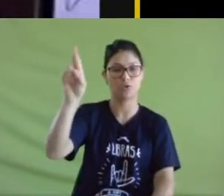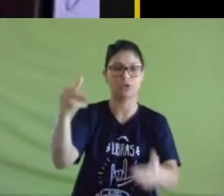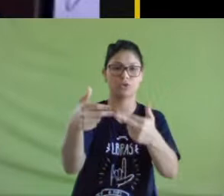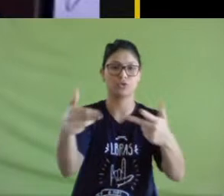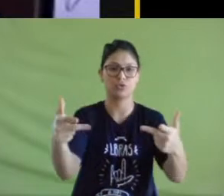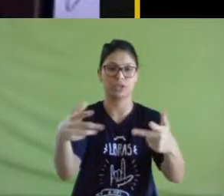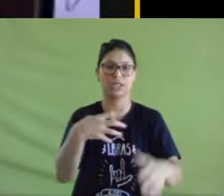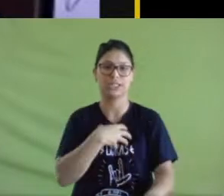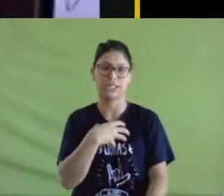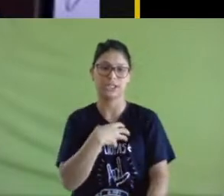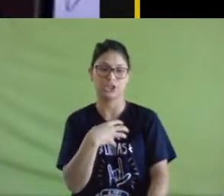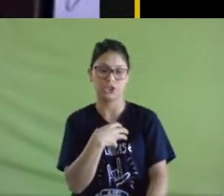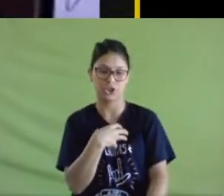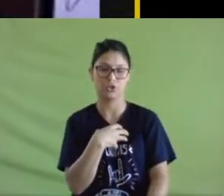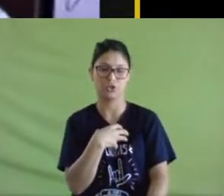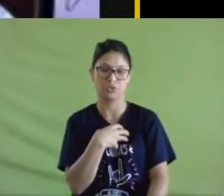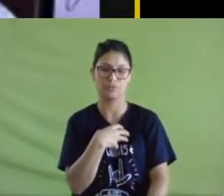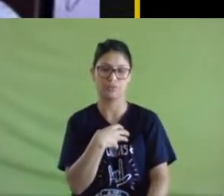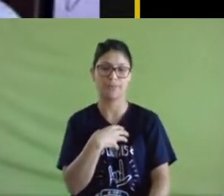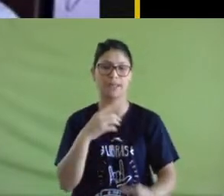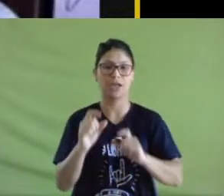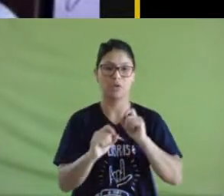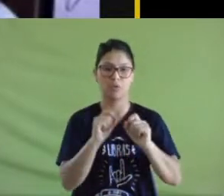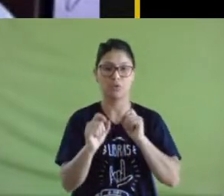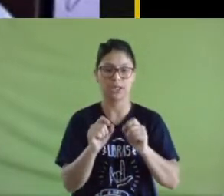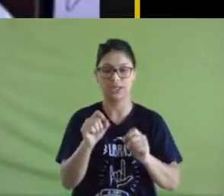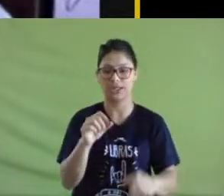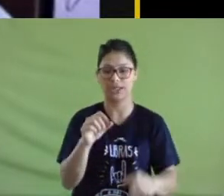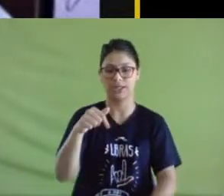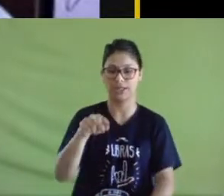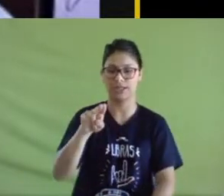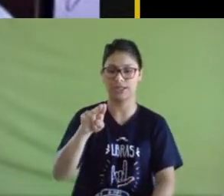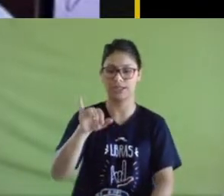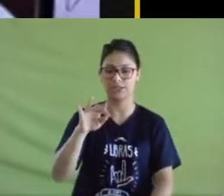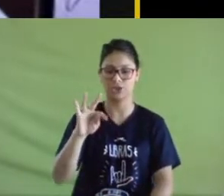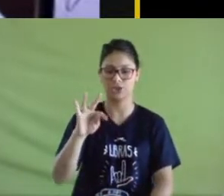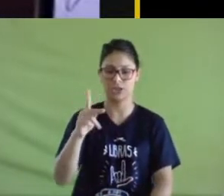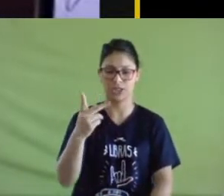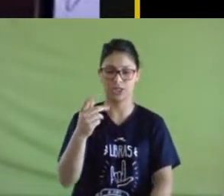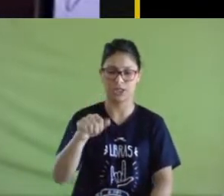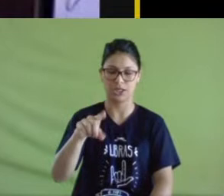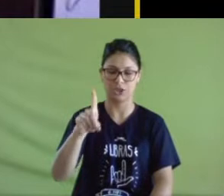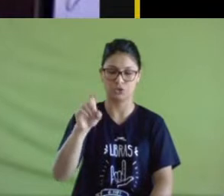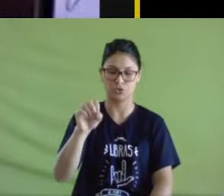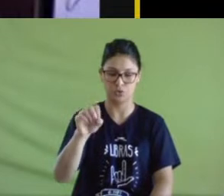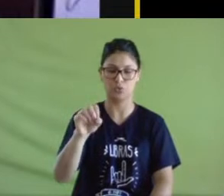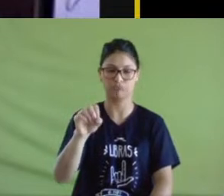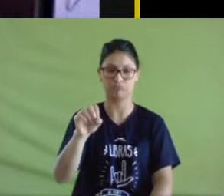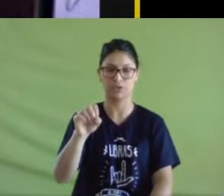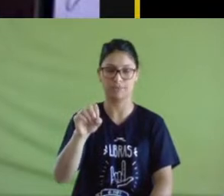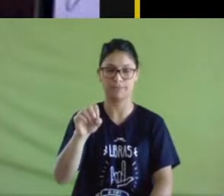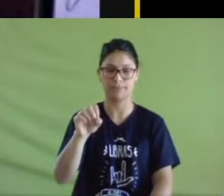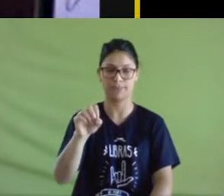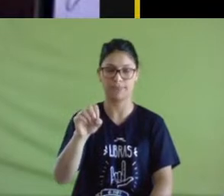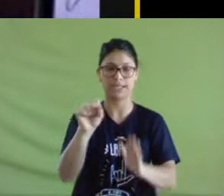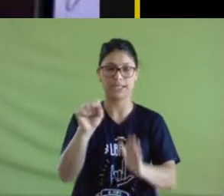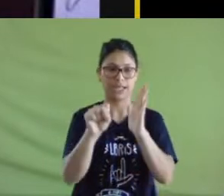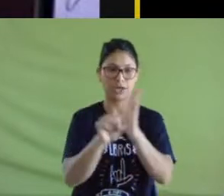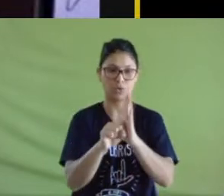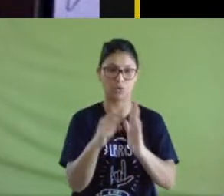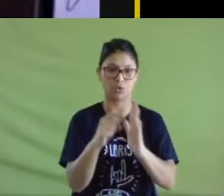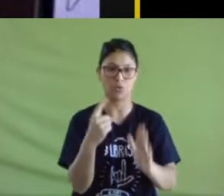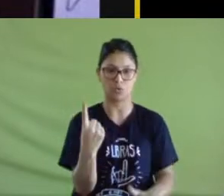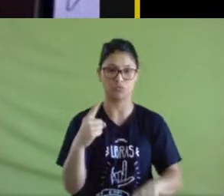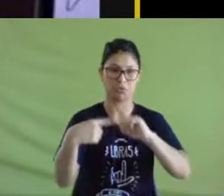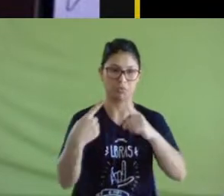por exemplo, que o Quintiliano, lá no século I depois de Cristo, por volta de